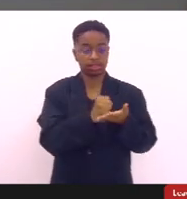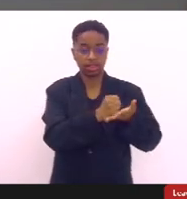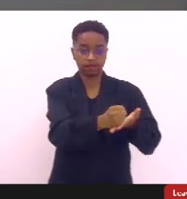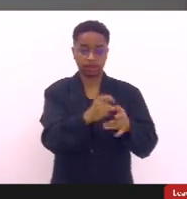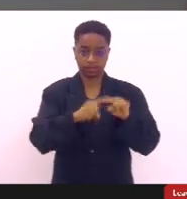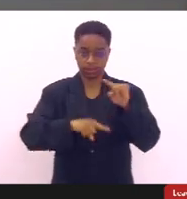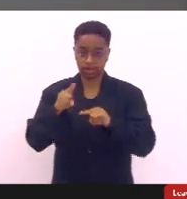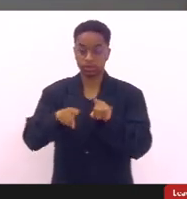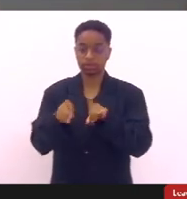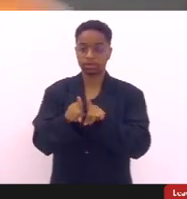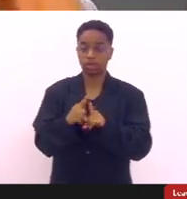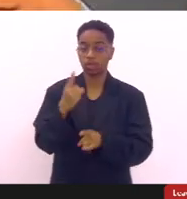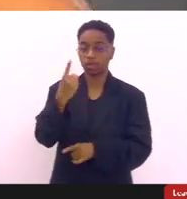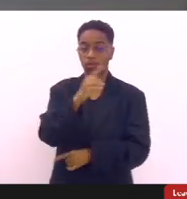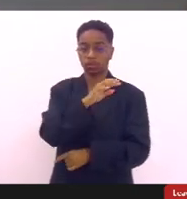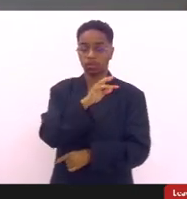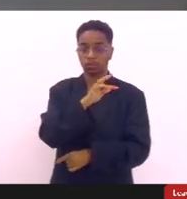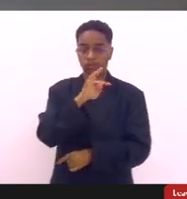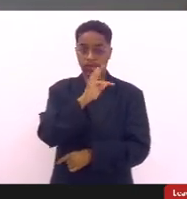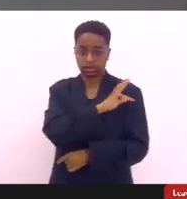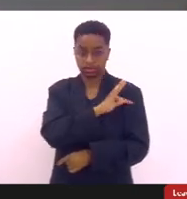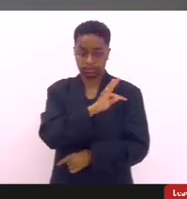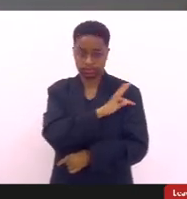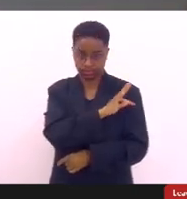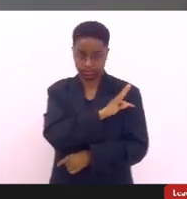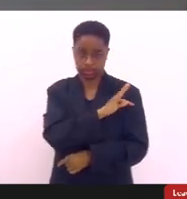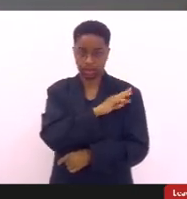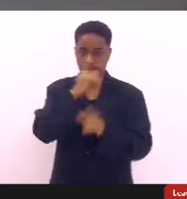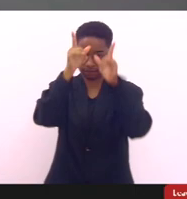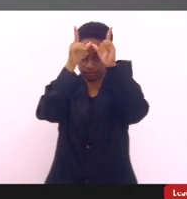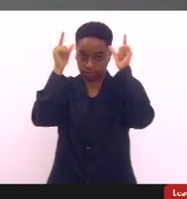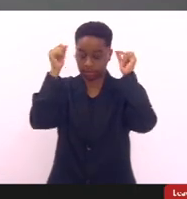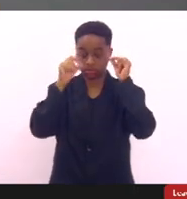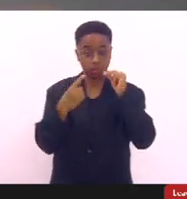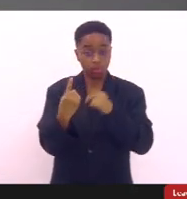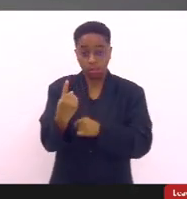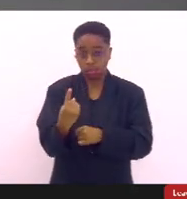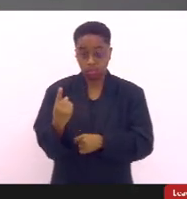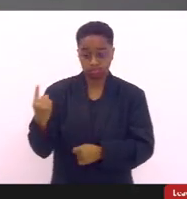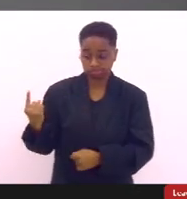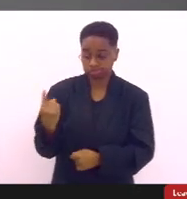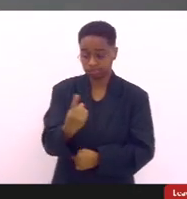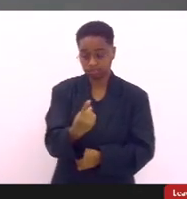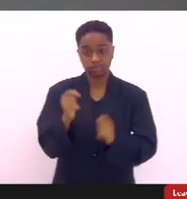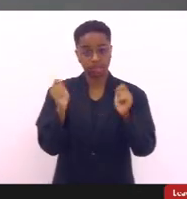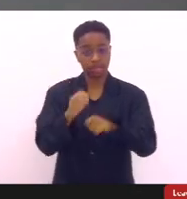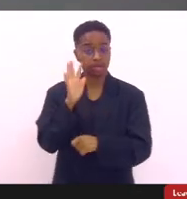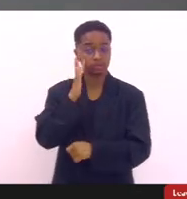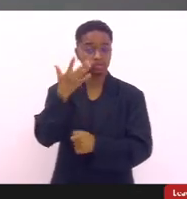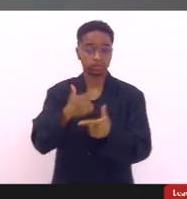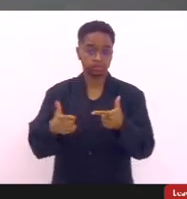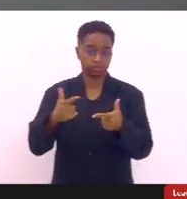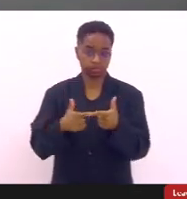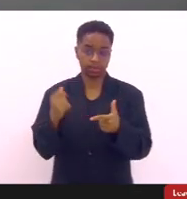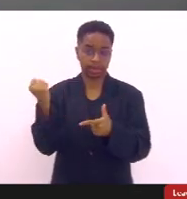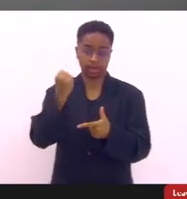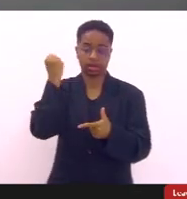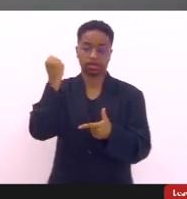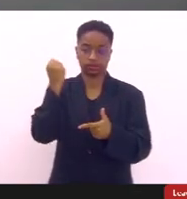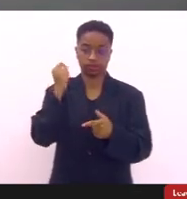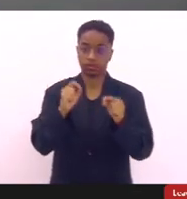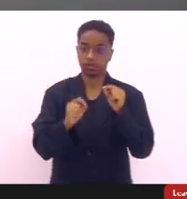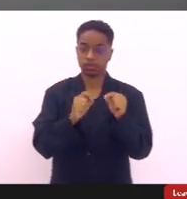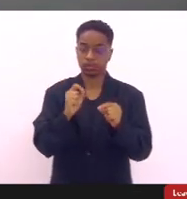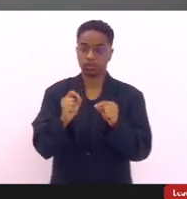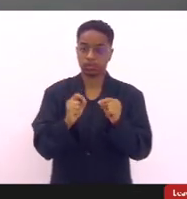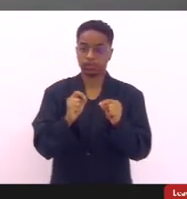um técnico de enfermagem basta para que se resolva esse problema imenso que é